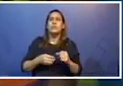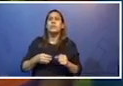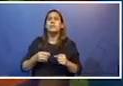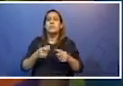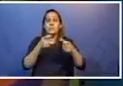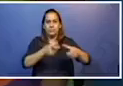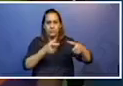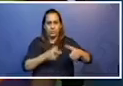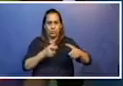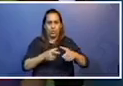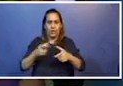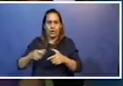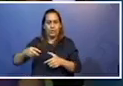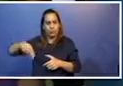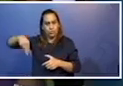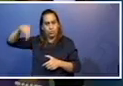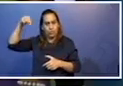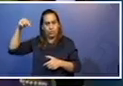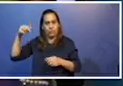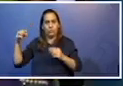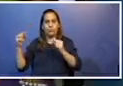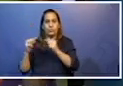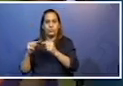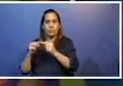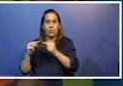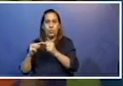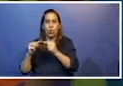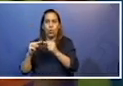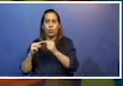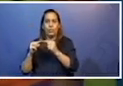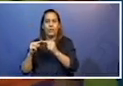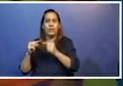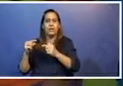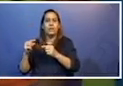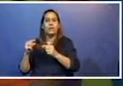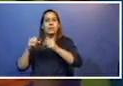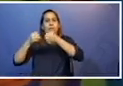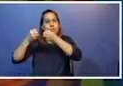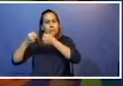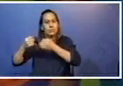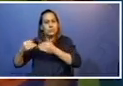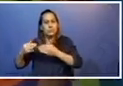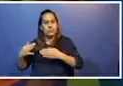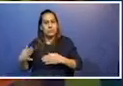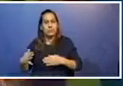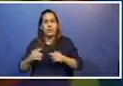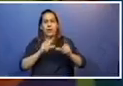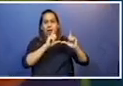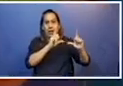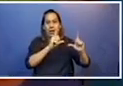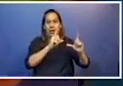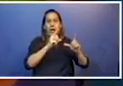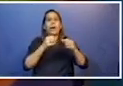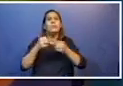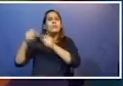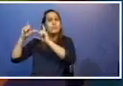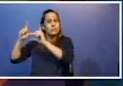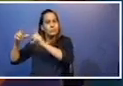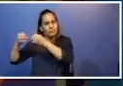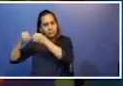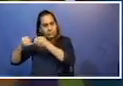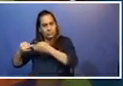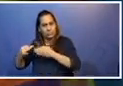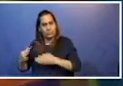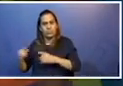e fazer associação da imagem com as características que estão sendo descritas aqui ao lado, tudo